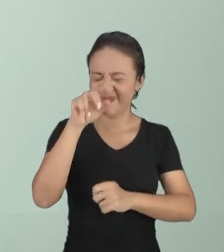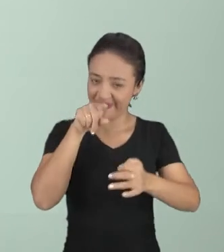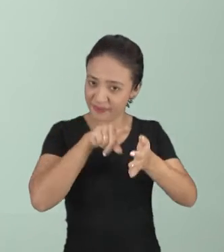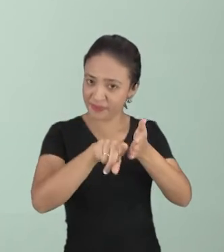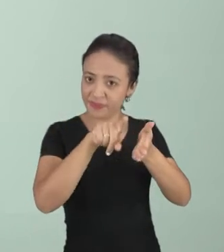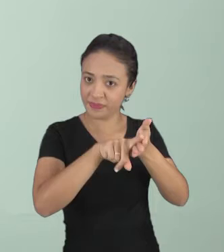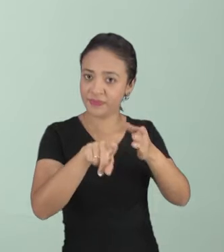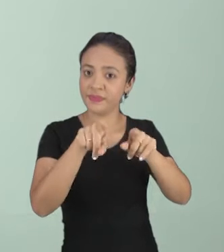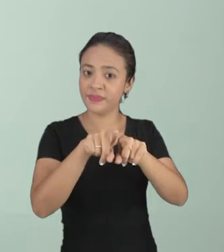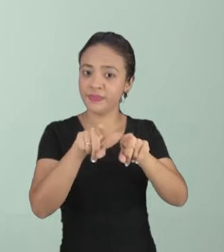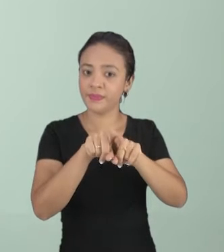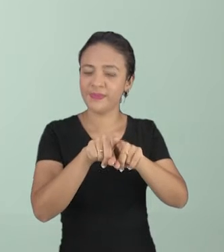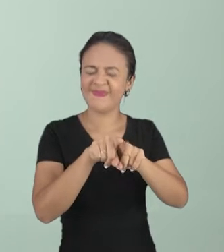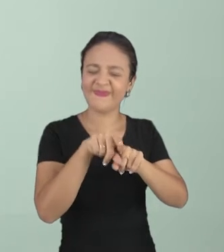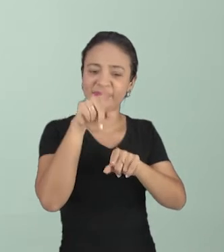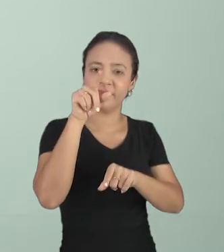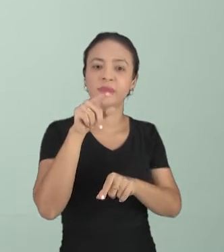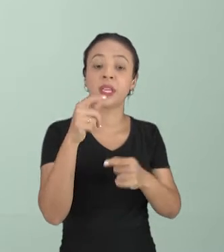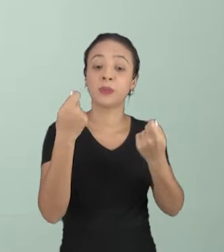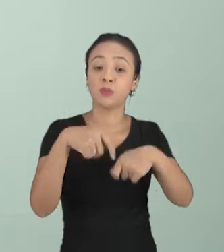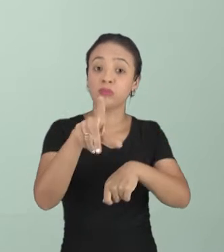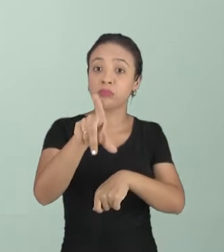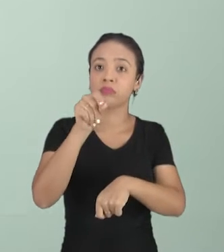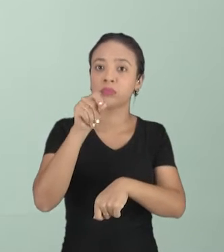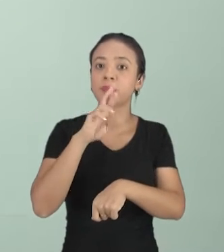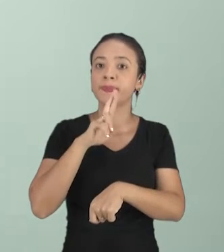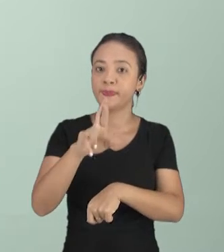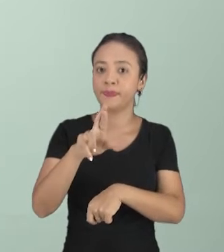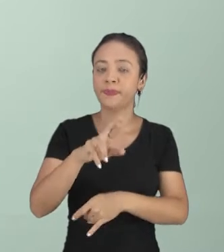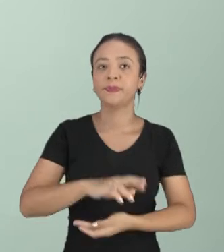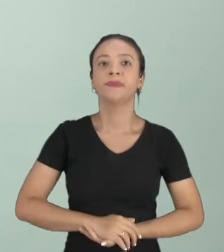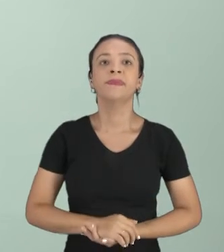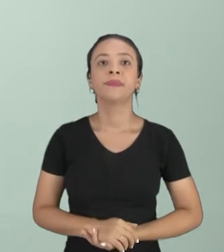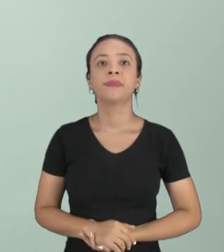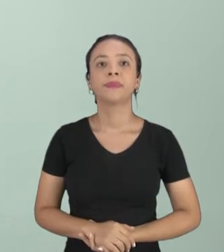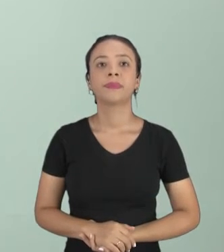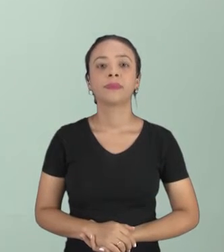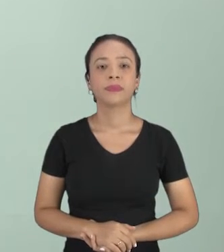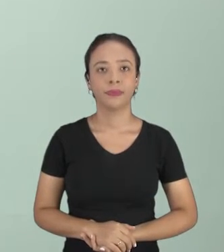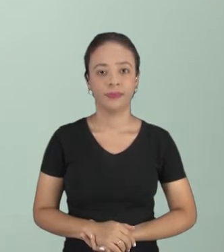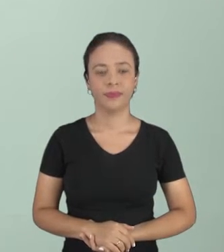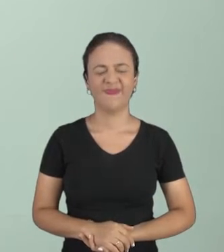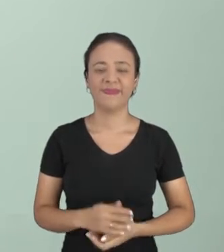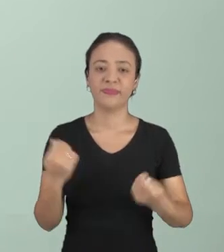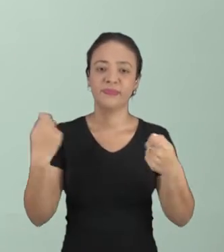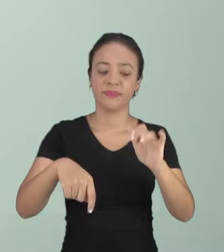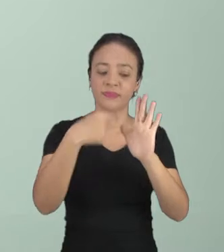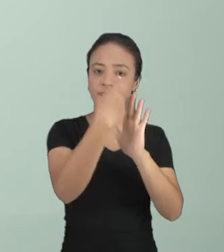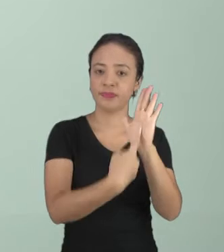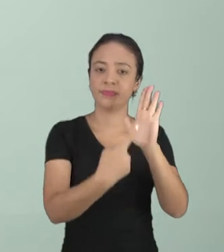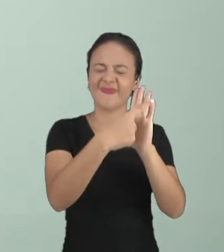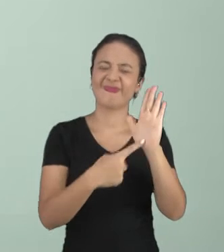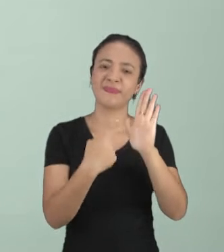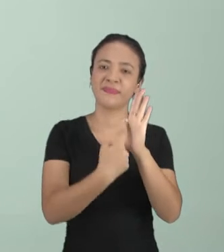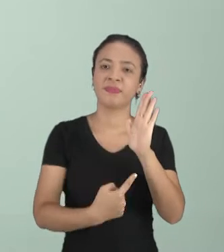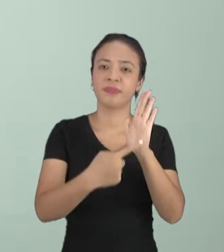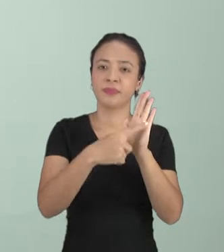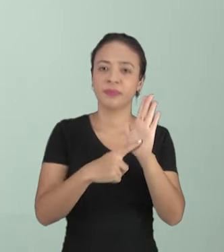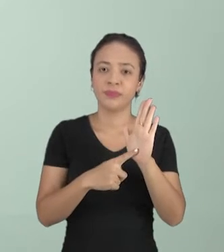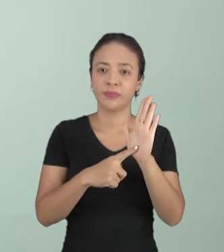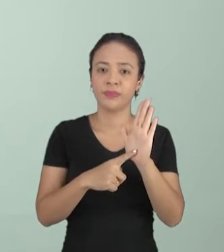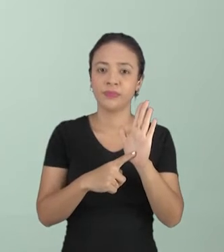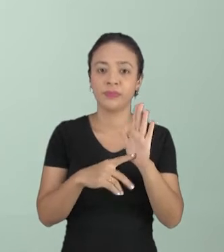questão e as alternativas, tá? Para serem eliminadas.